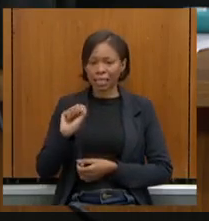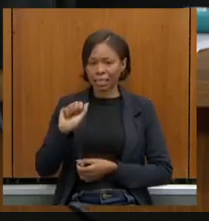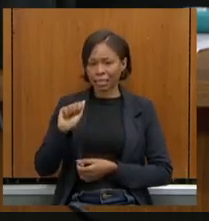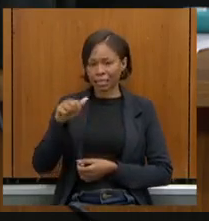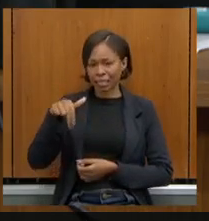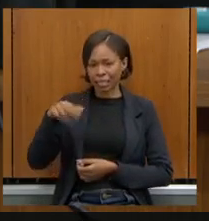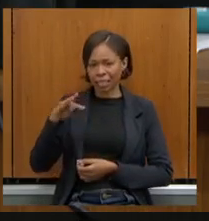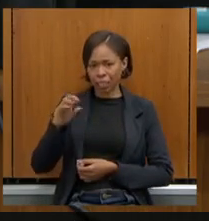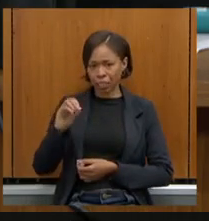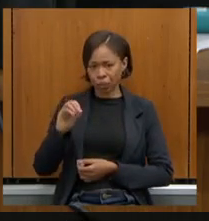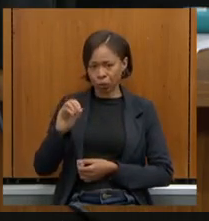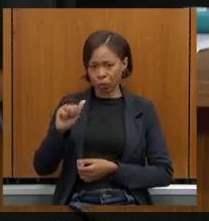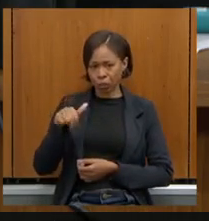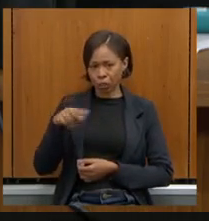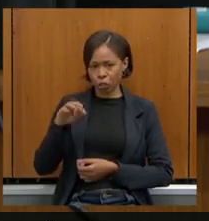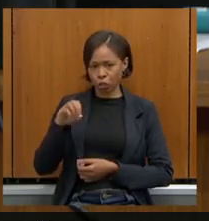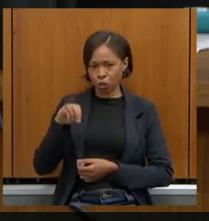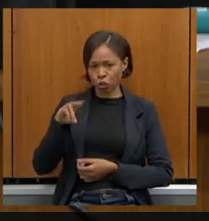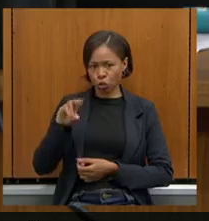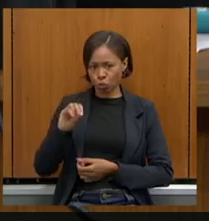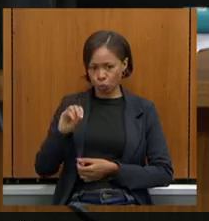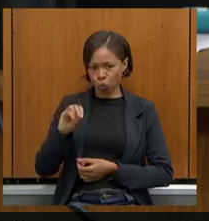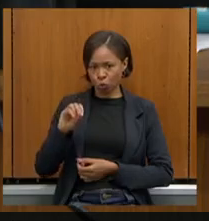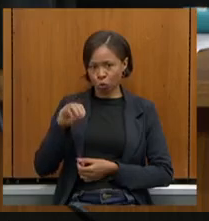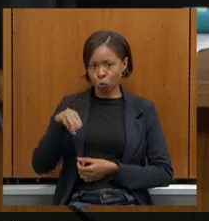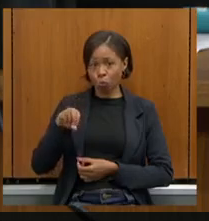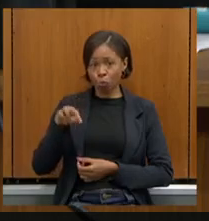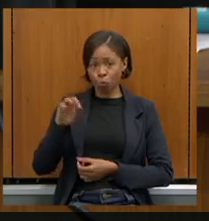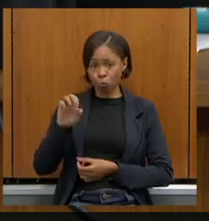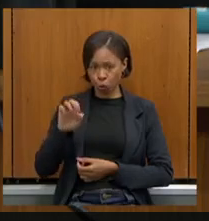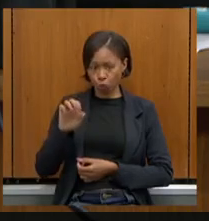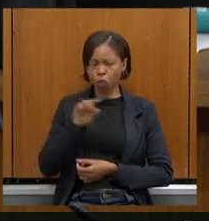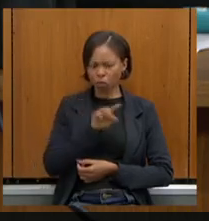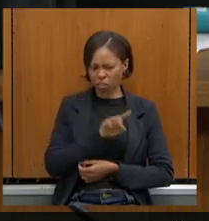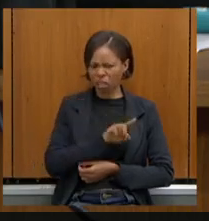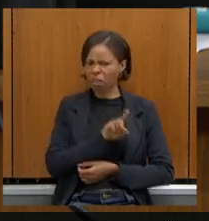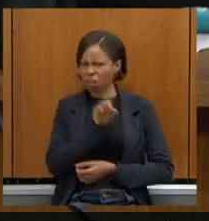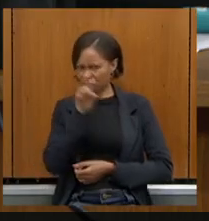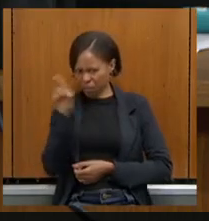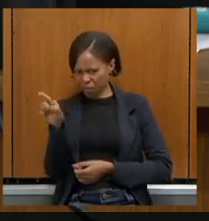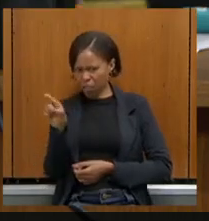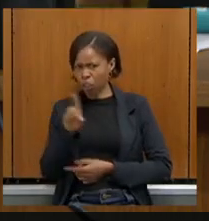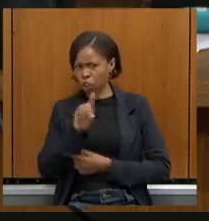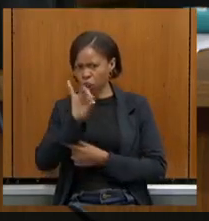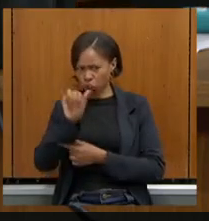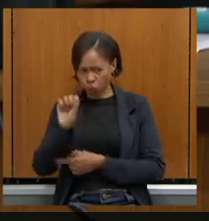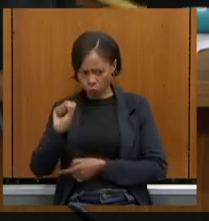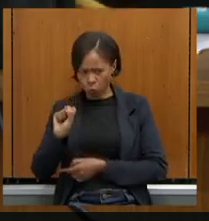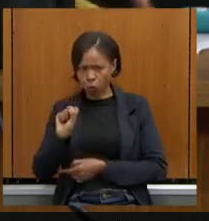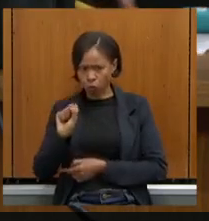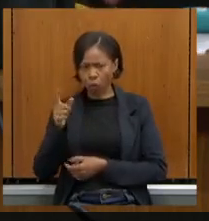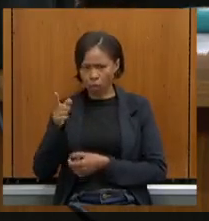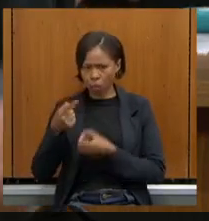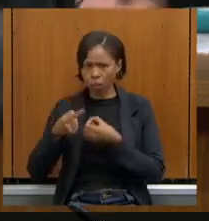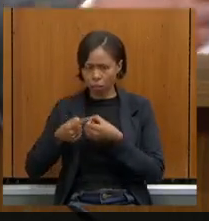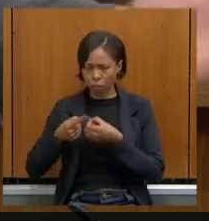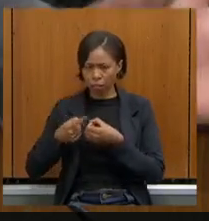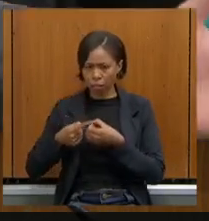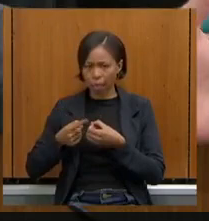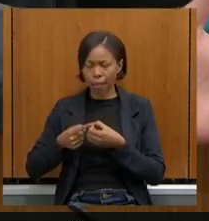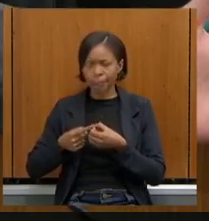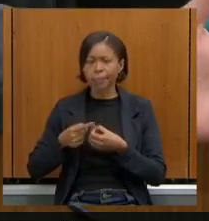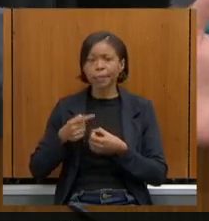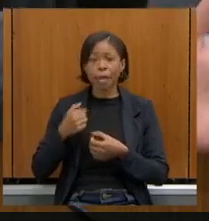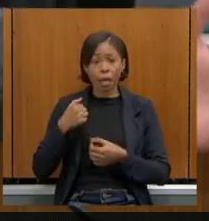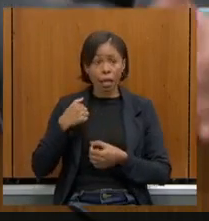agora lá no dia 8, eu mandei um recurso lá para a banda, Monsenhor Alira, Monsenhor Otaviano, e eu tenho feito isso, o deputado